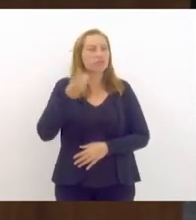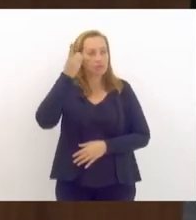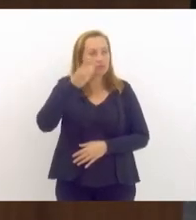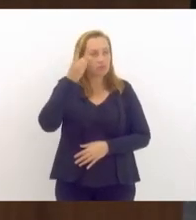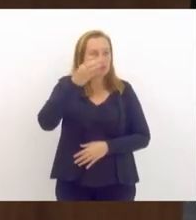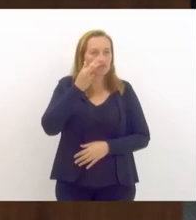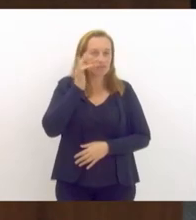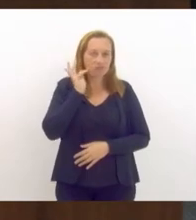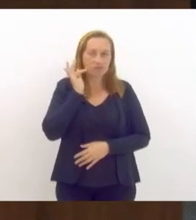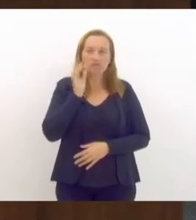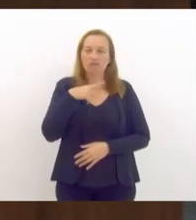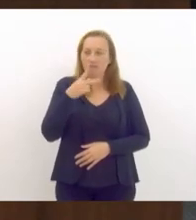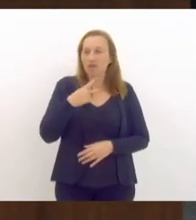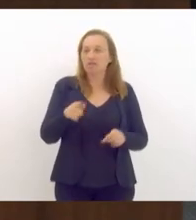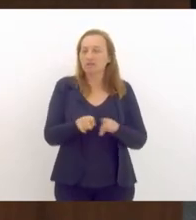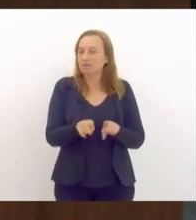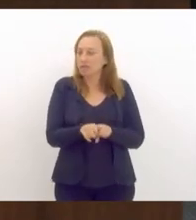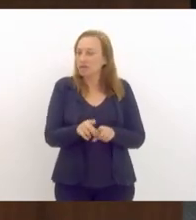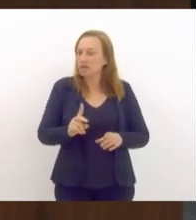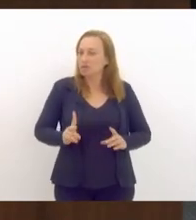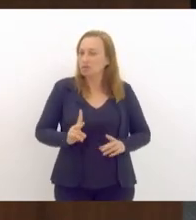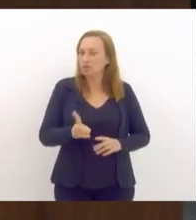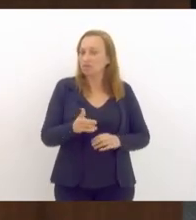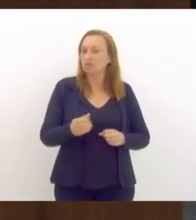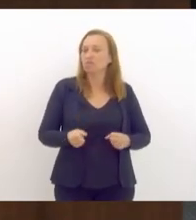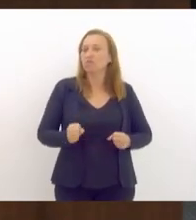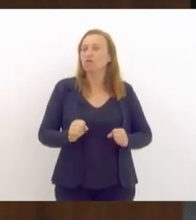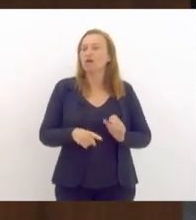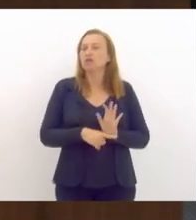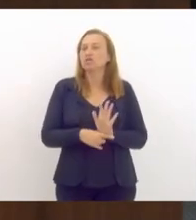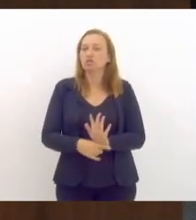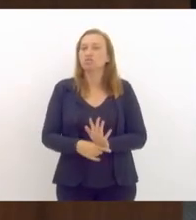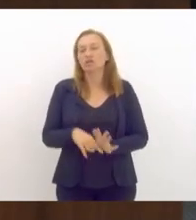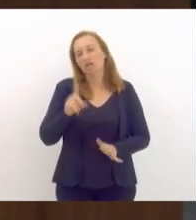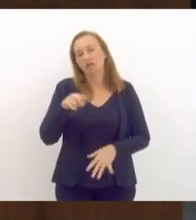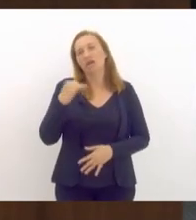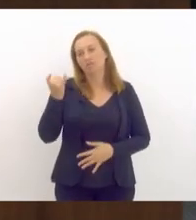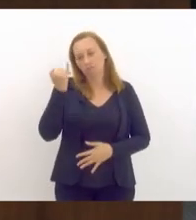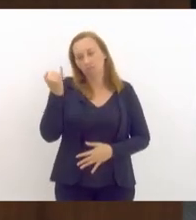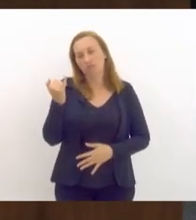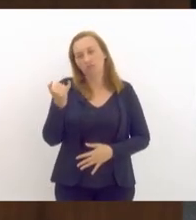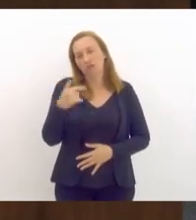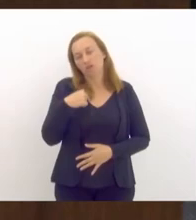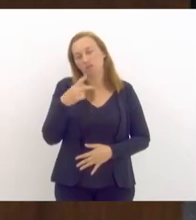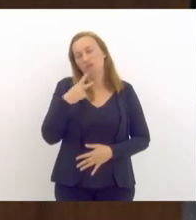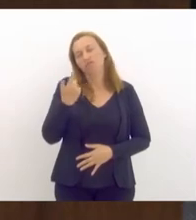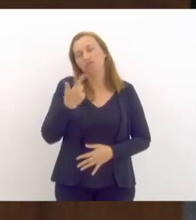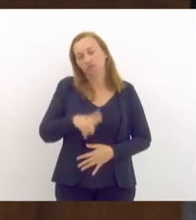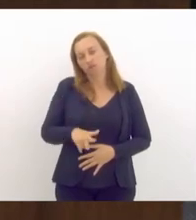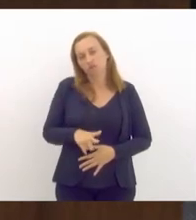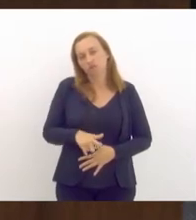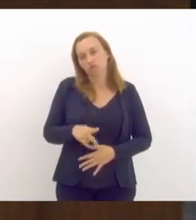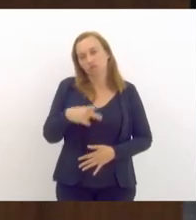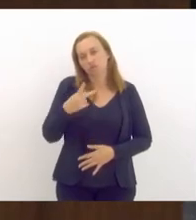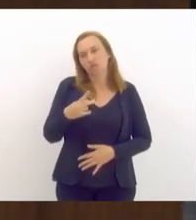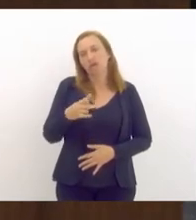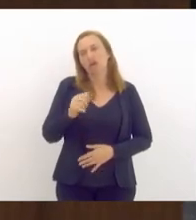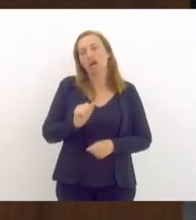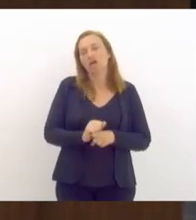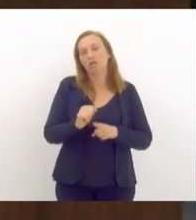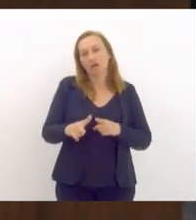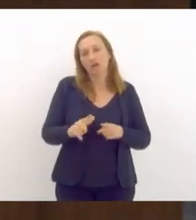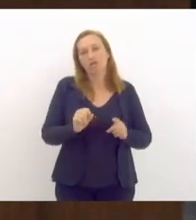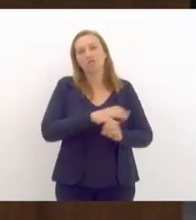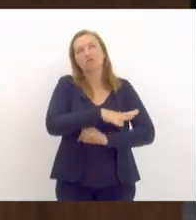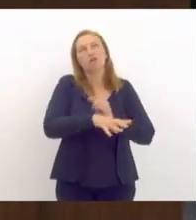sobre educação por toda contribuição que sempre deu nessa causa mas é muito importante e eu vou falar de novo como falei no aluguel social como falei